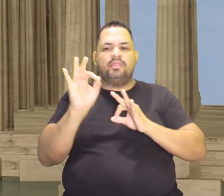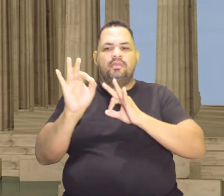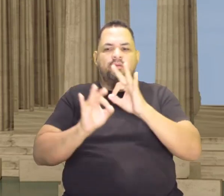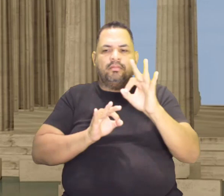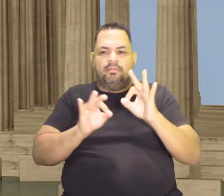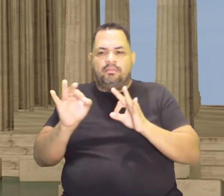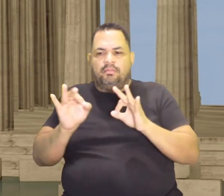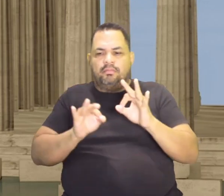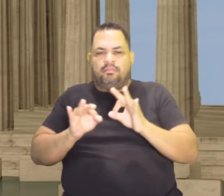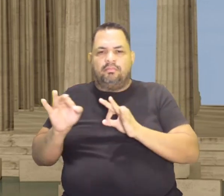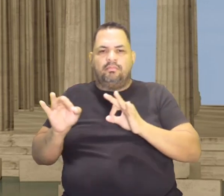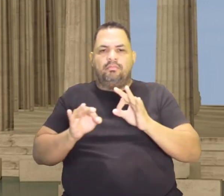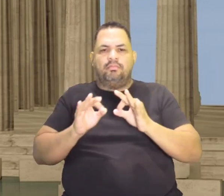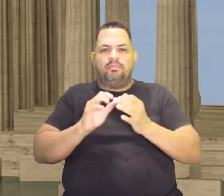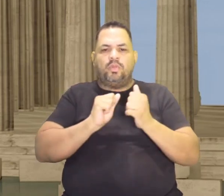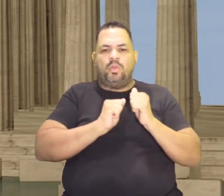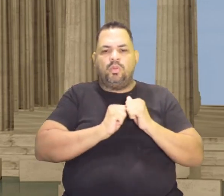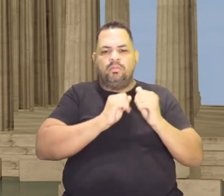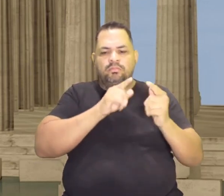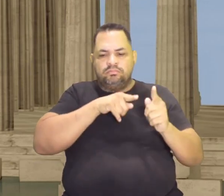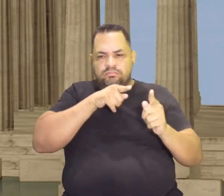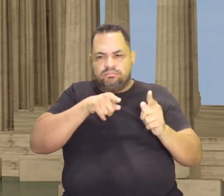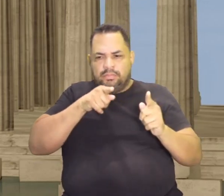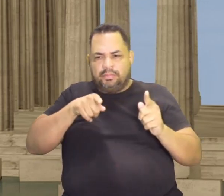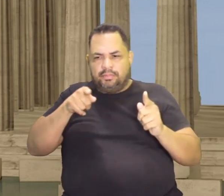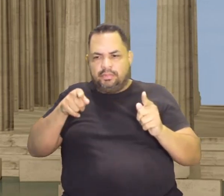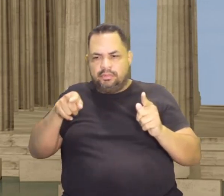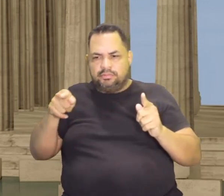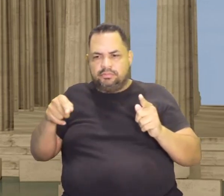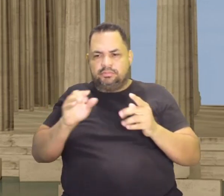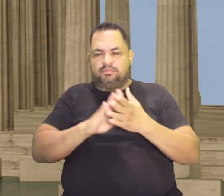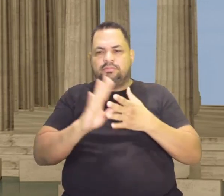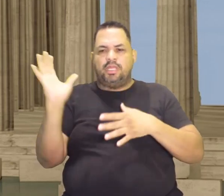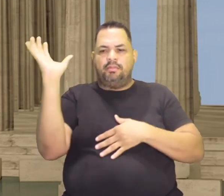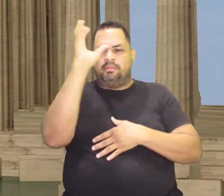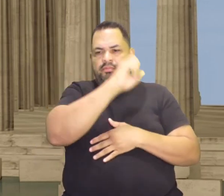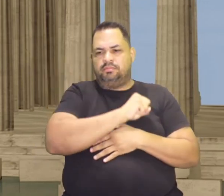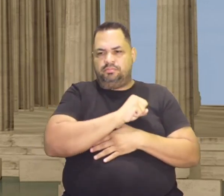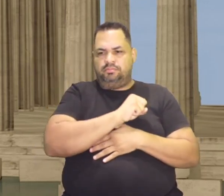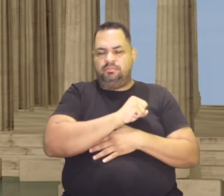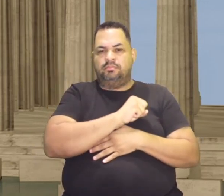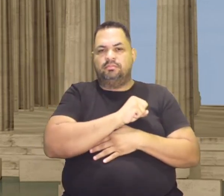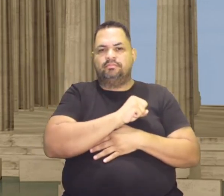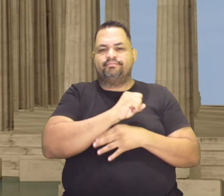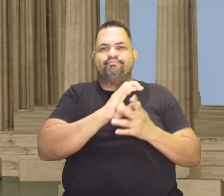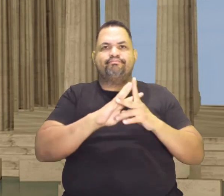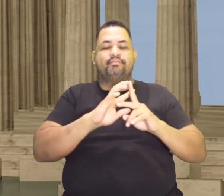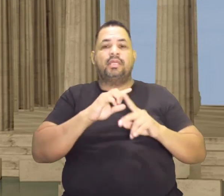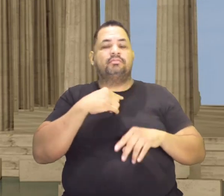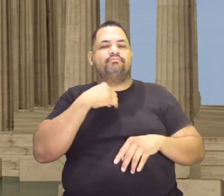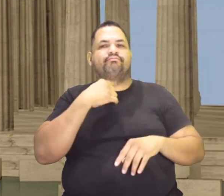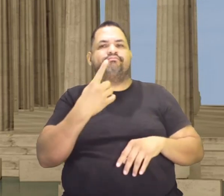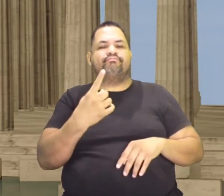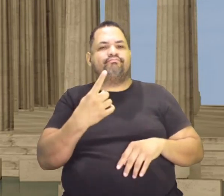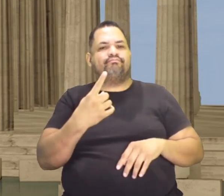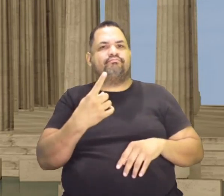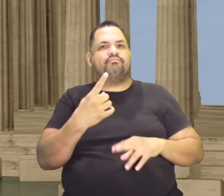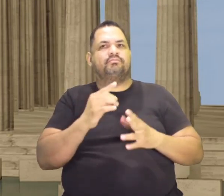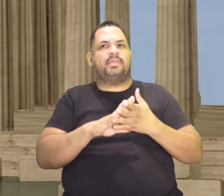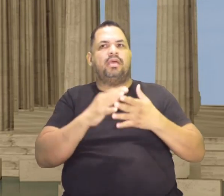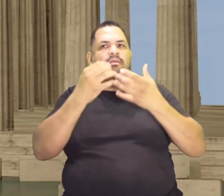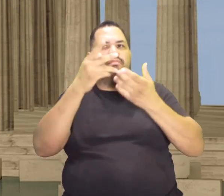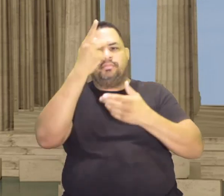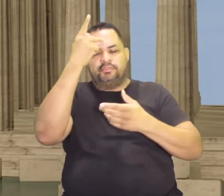criando conhecimento, acompanhando ele, o ritmo, para o aprendizado. Porque não adianta o professor ou alguém